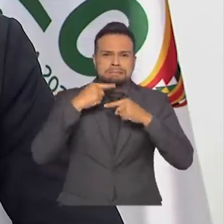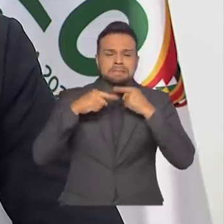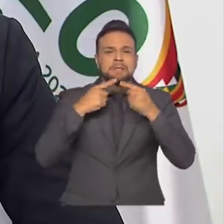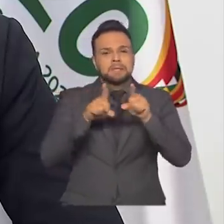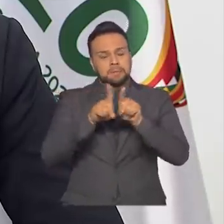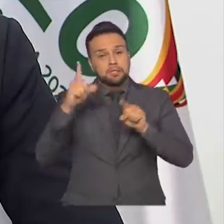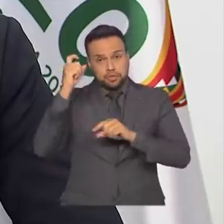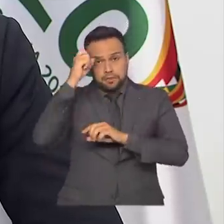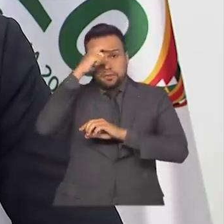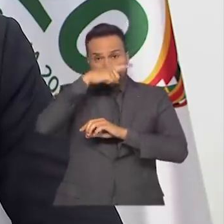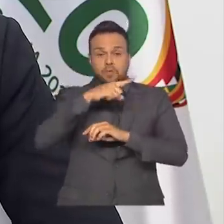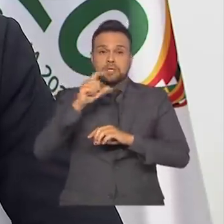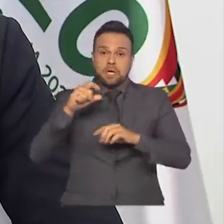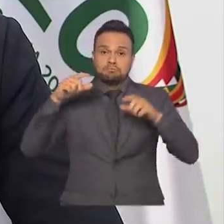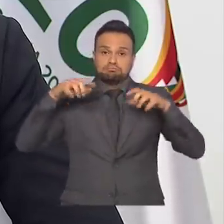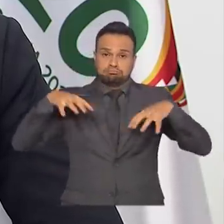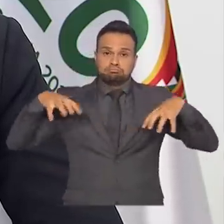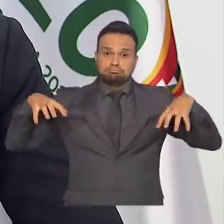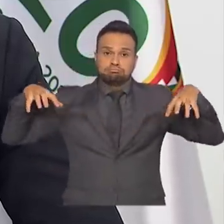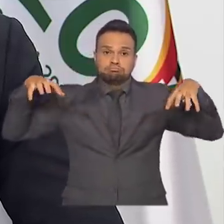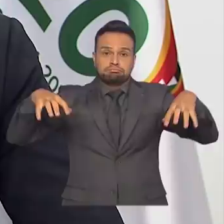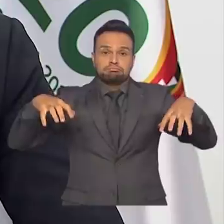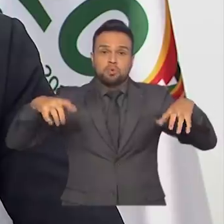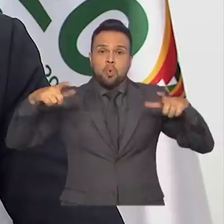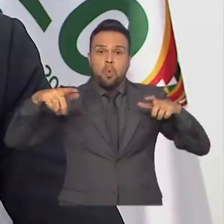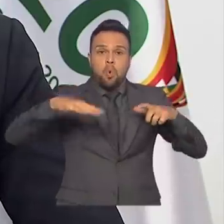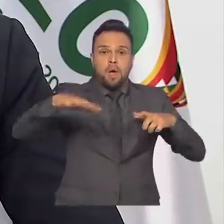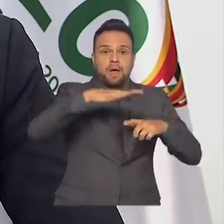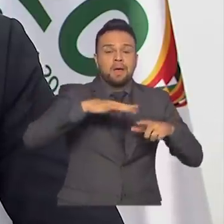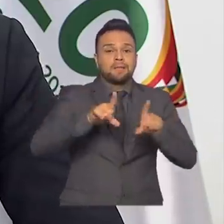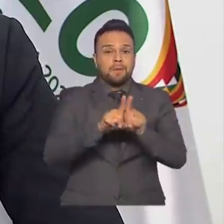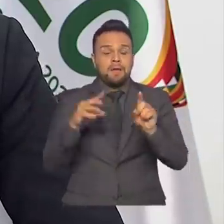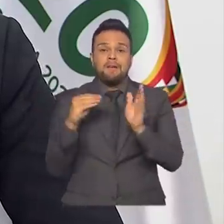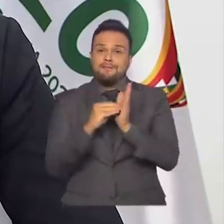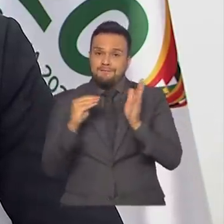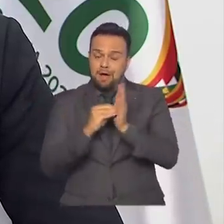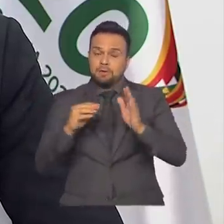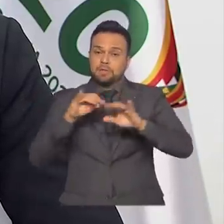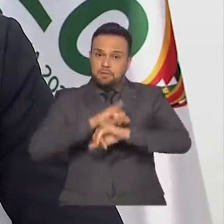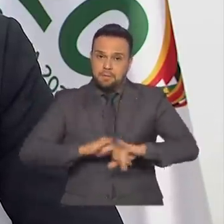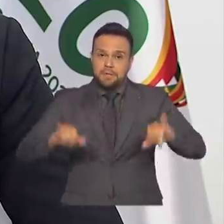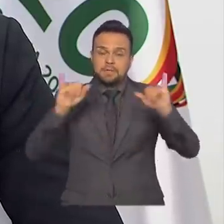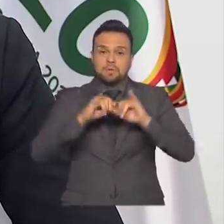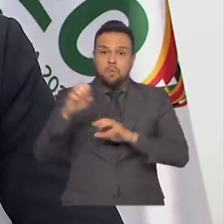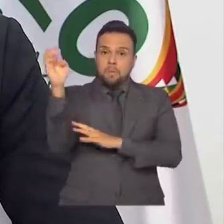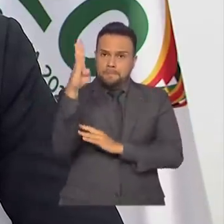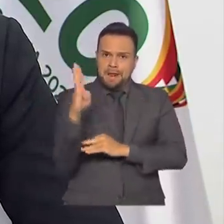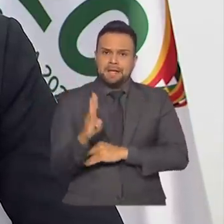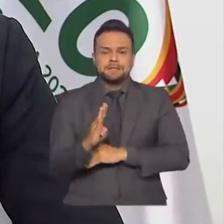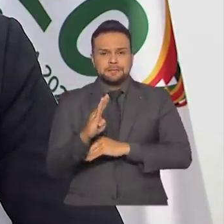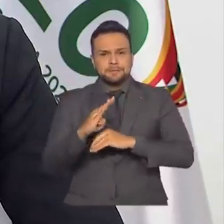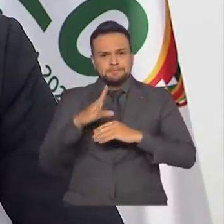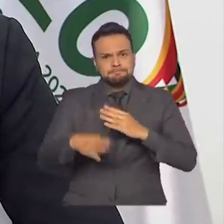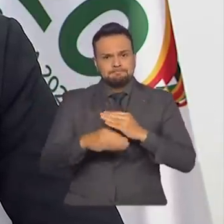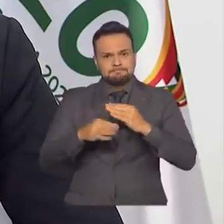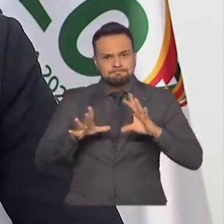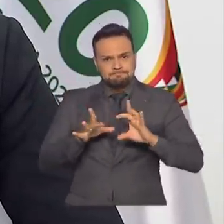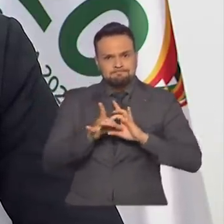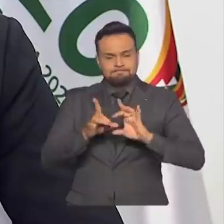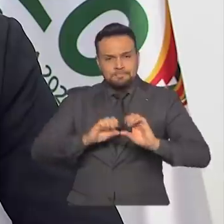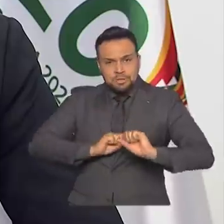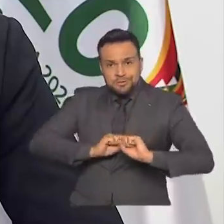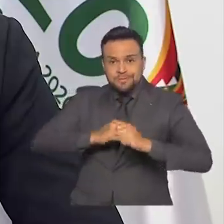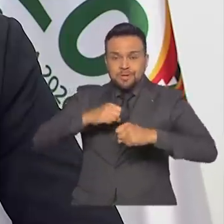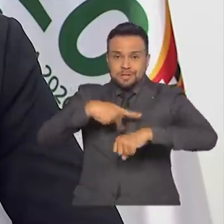dificuldades logísticas e, inclusive, a desinformação. O Brasil se soma aos esforços internacionais para